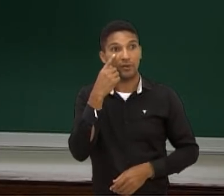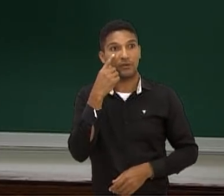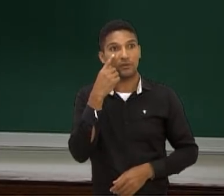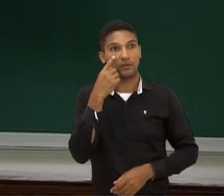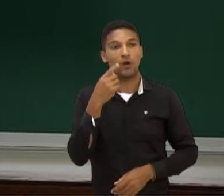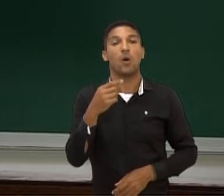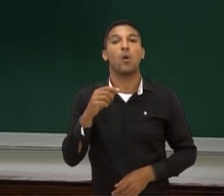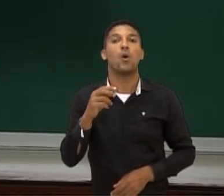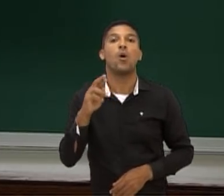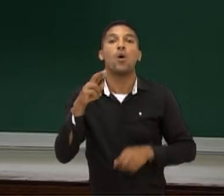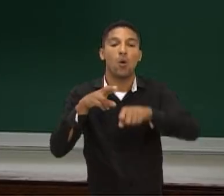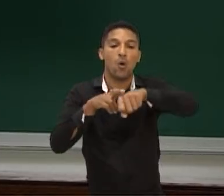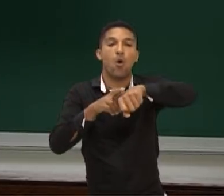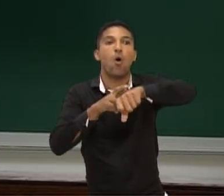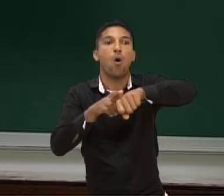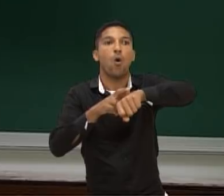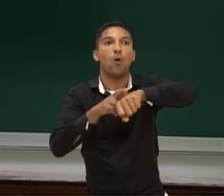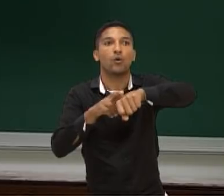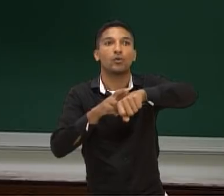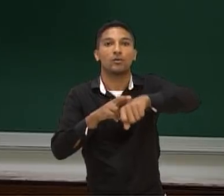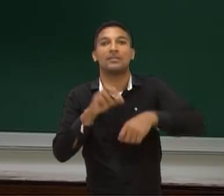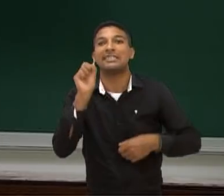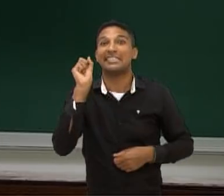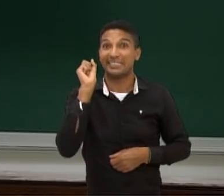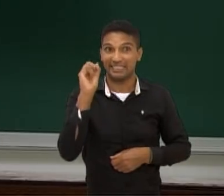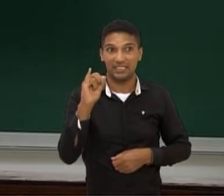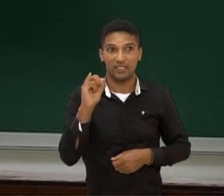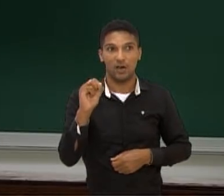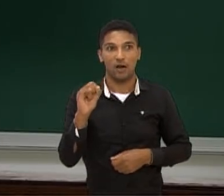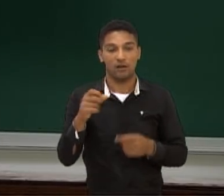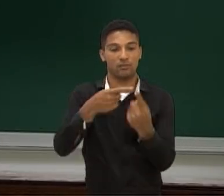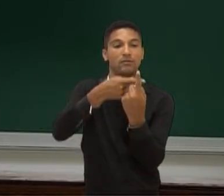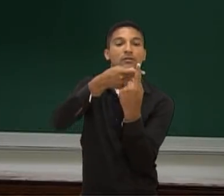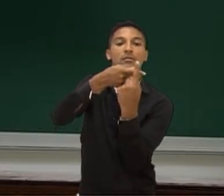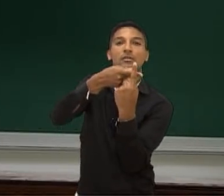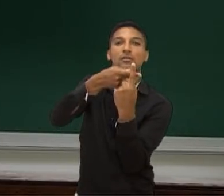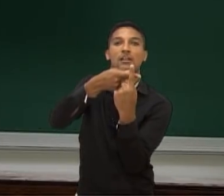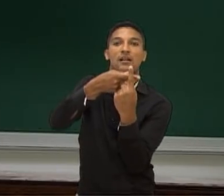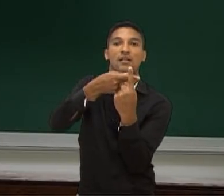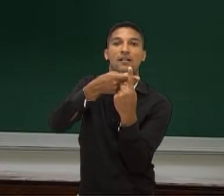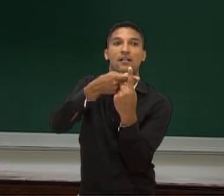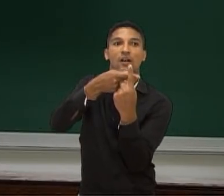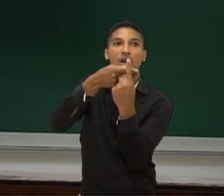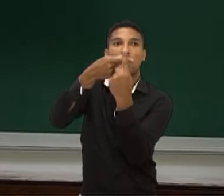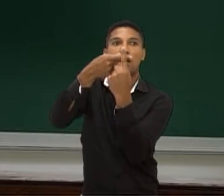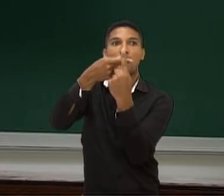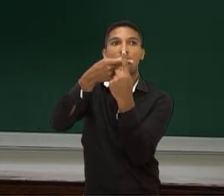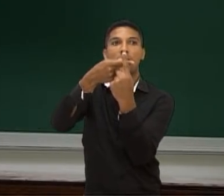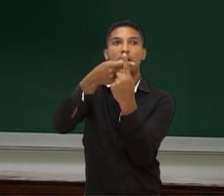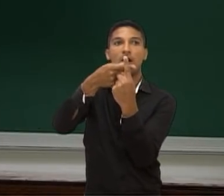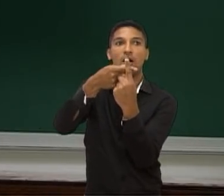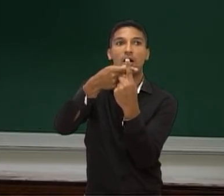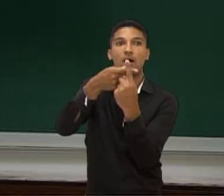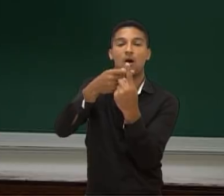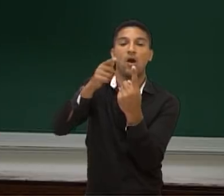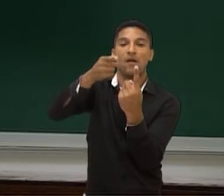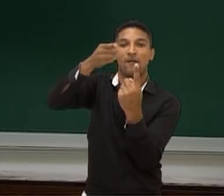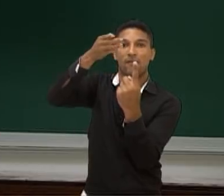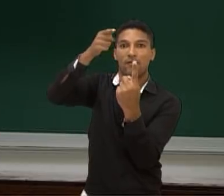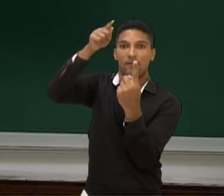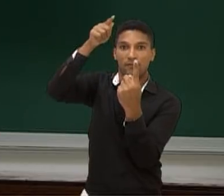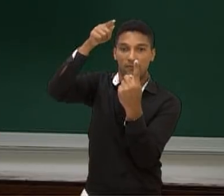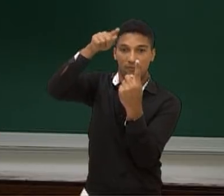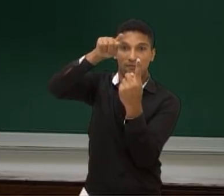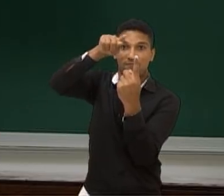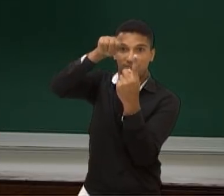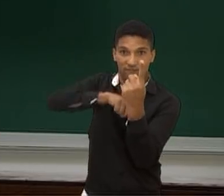polígono roxinho. Se eu traçar uma reta nesse segmento, eu vou dividir ele. Ou aqui também eu vou estar dividindo. Então,